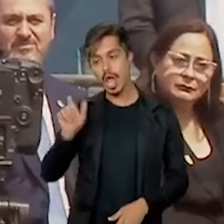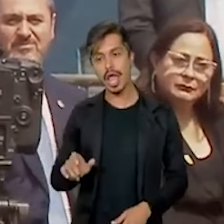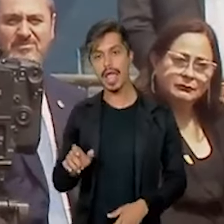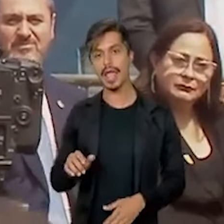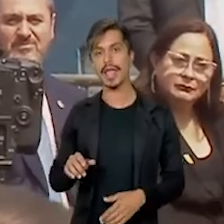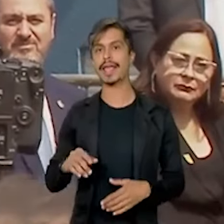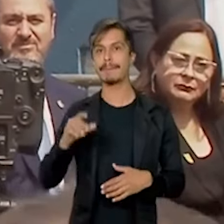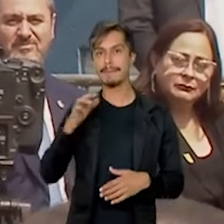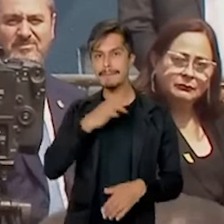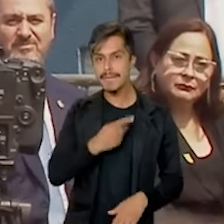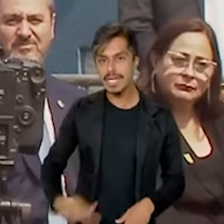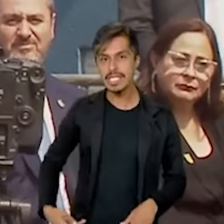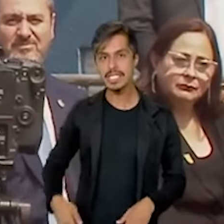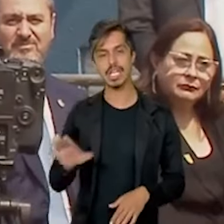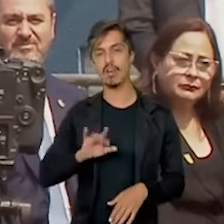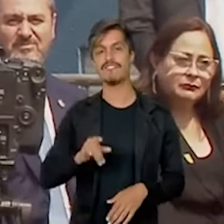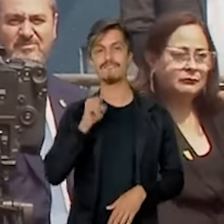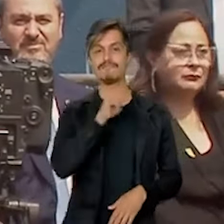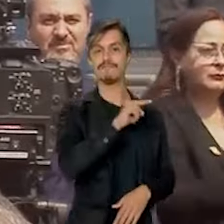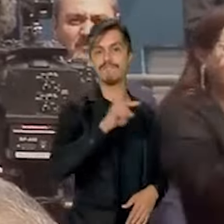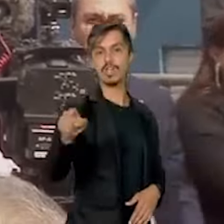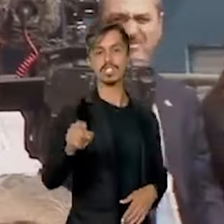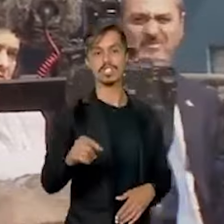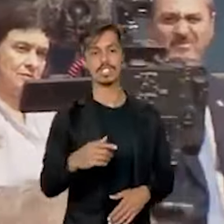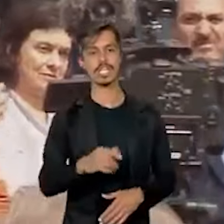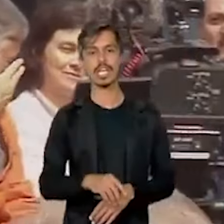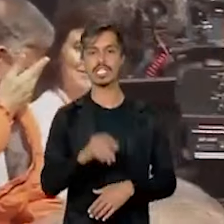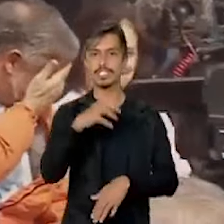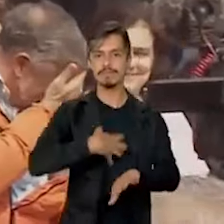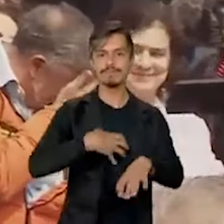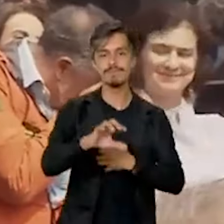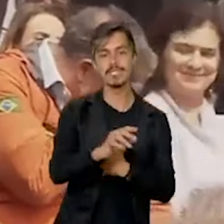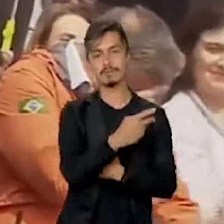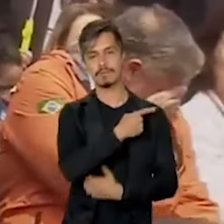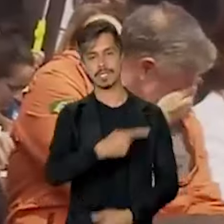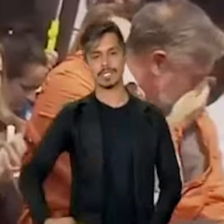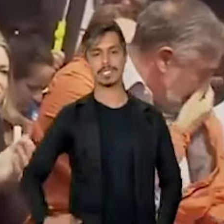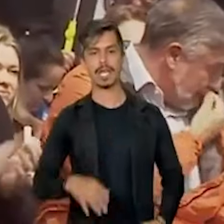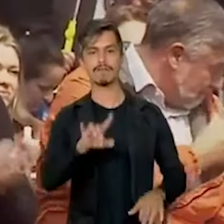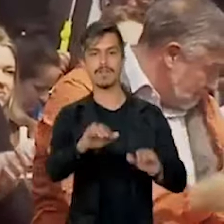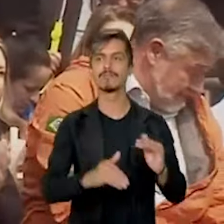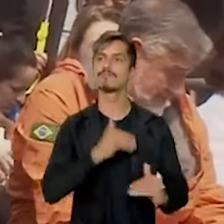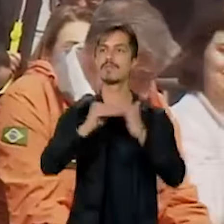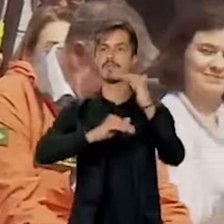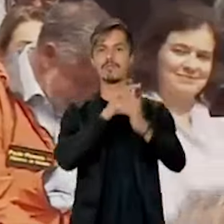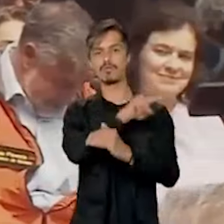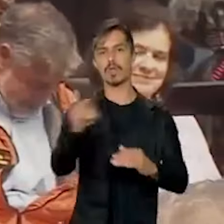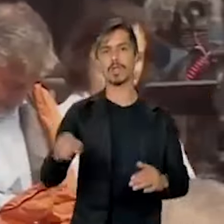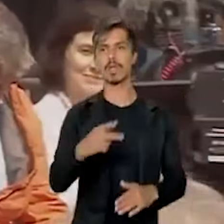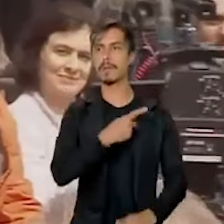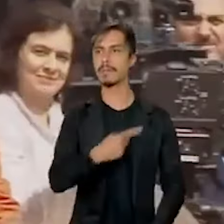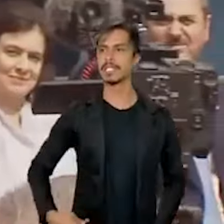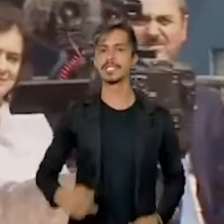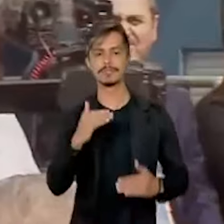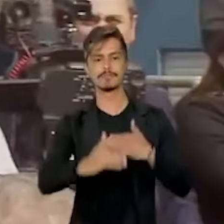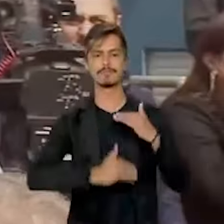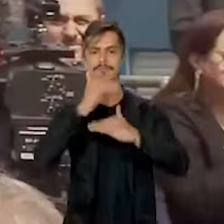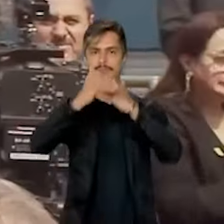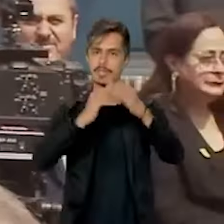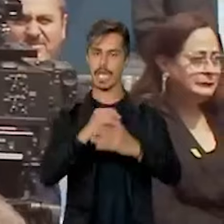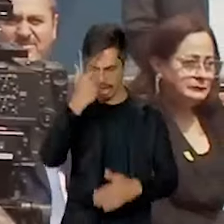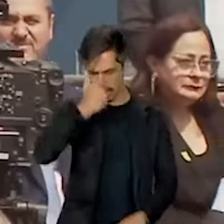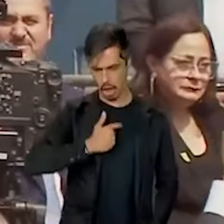Lula é vocês que chegaram à presidência da República. É vocês que chegaram ao presidente da República.